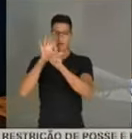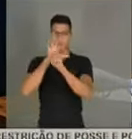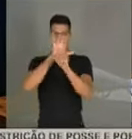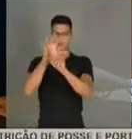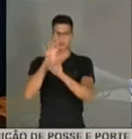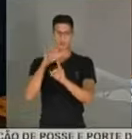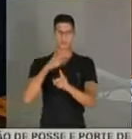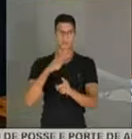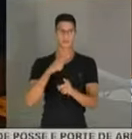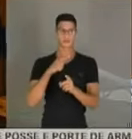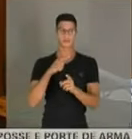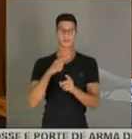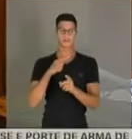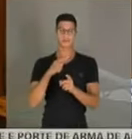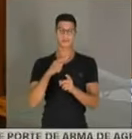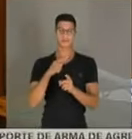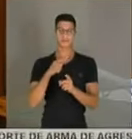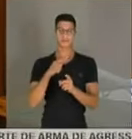influência, de